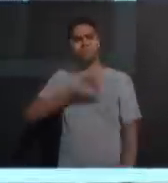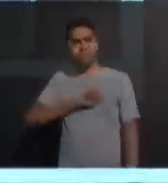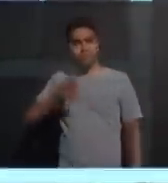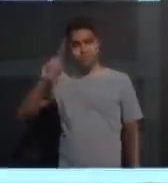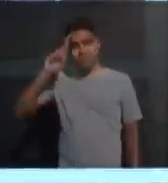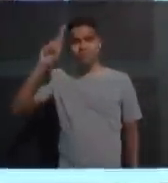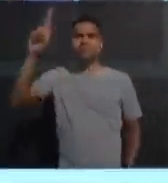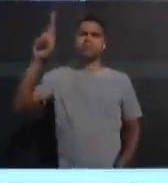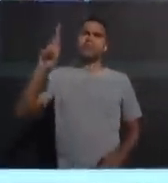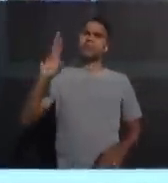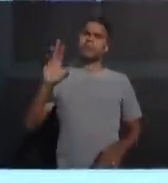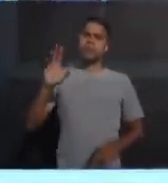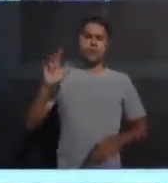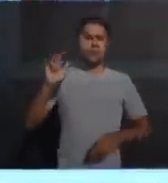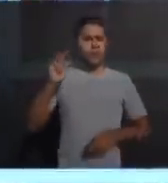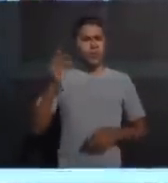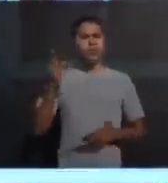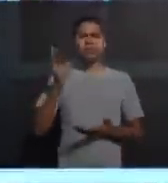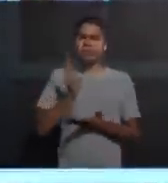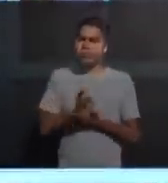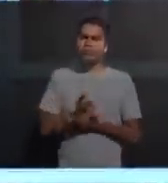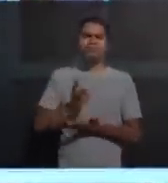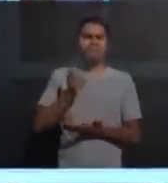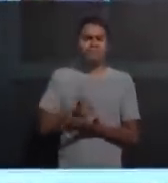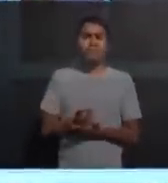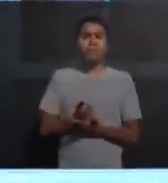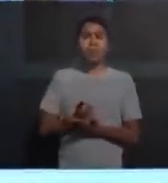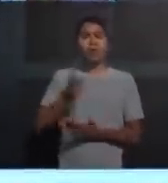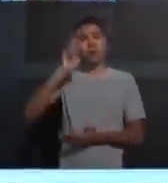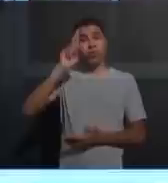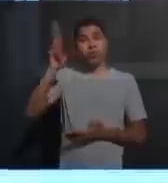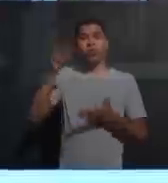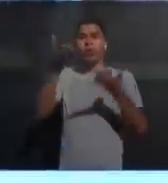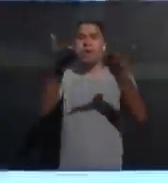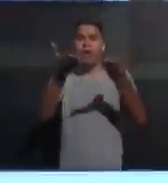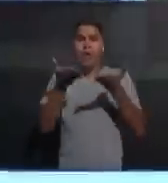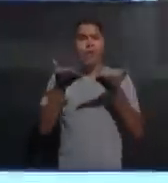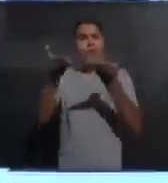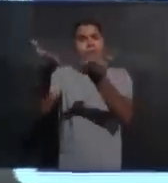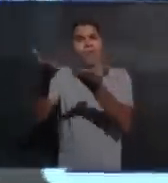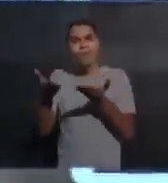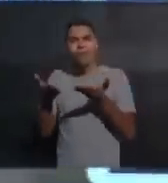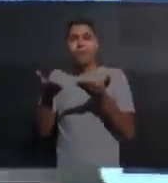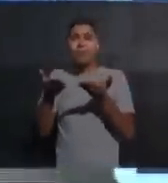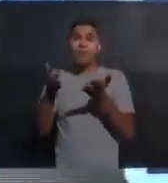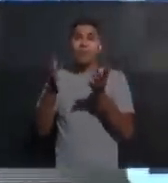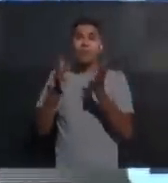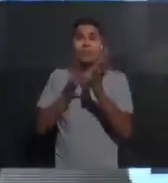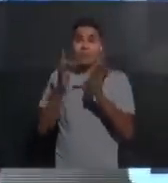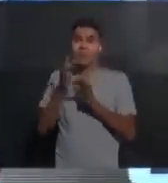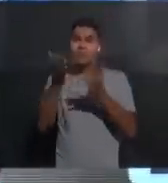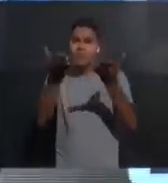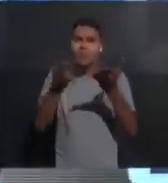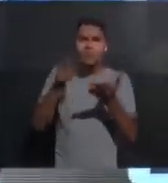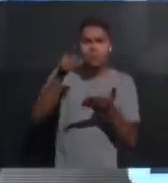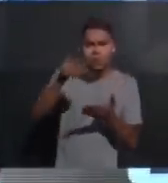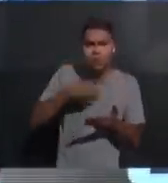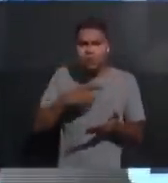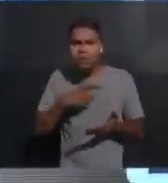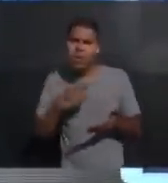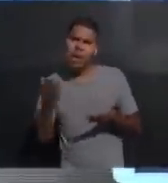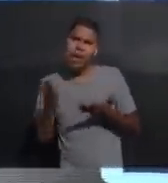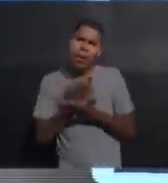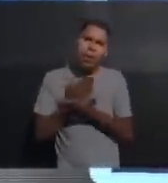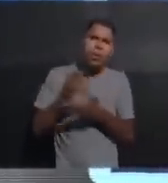trabalhando na obra dele é isso que o senhor dos convidados senhor nesse à noite ele está te convidando você tá passando por